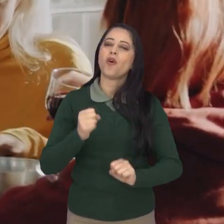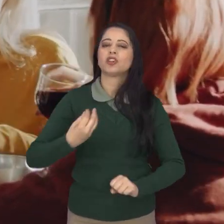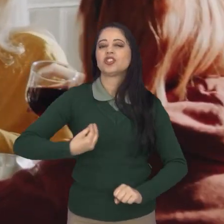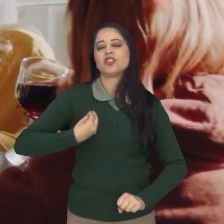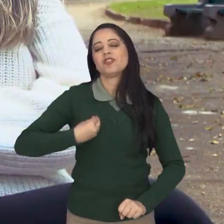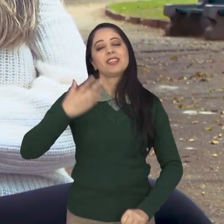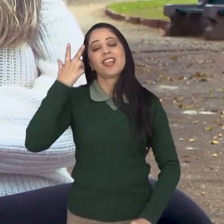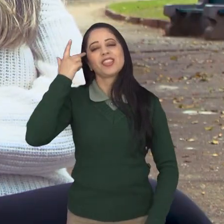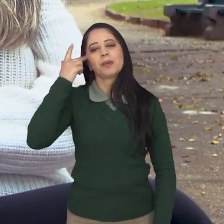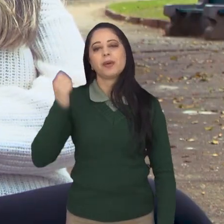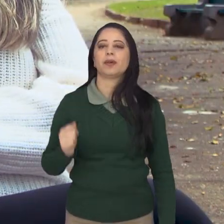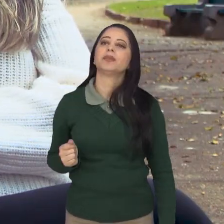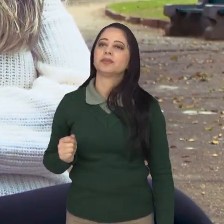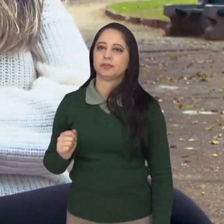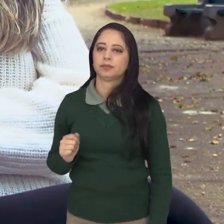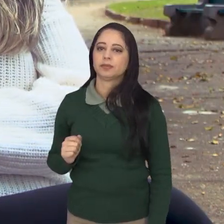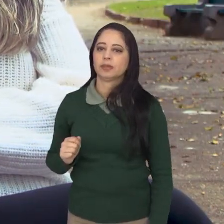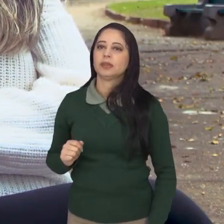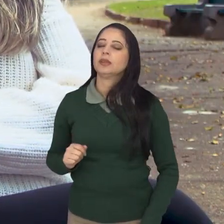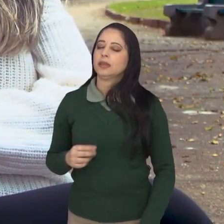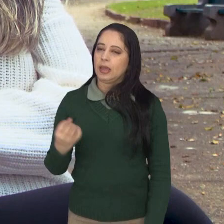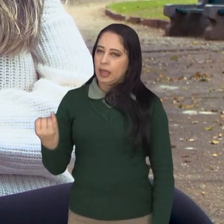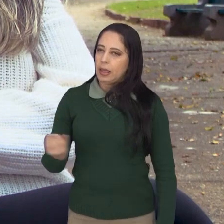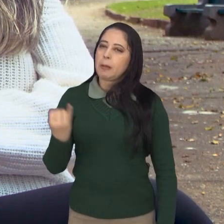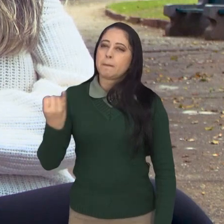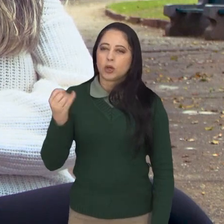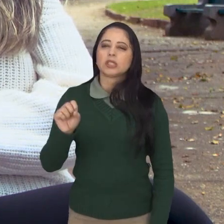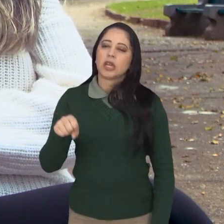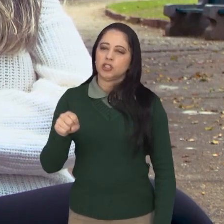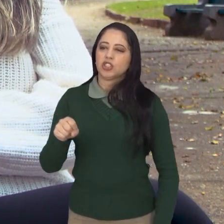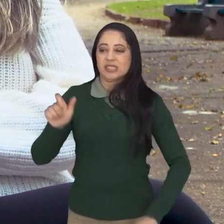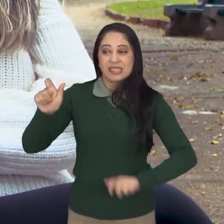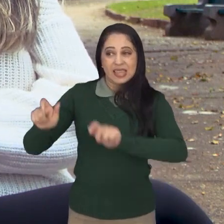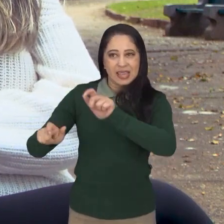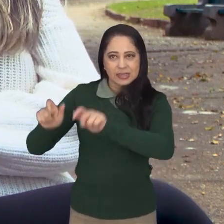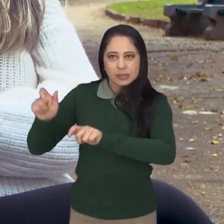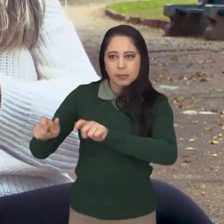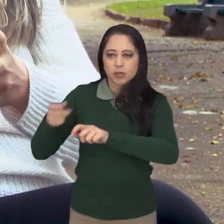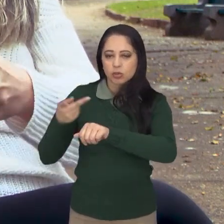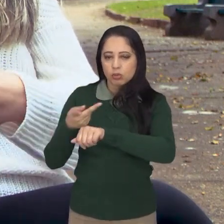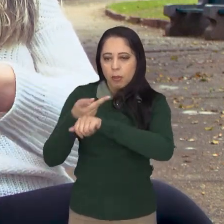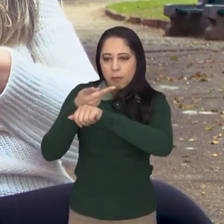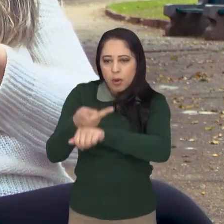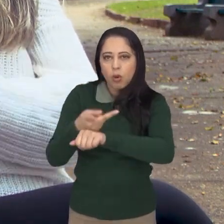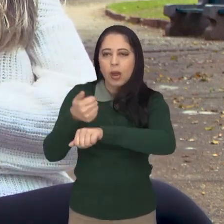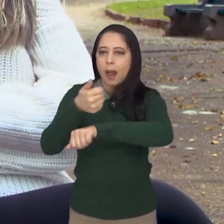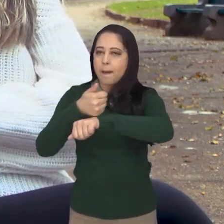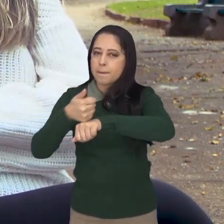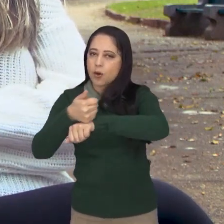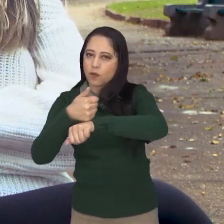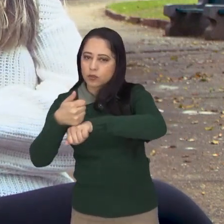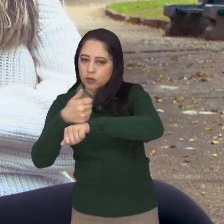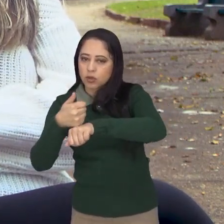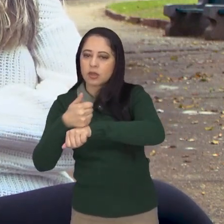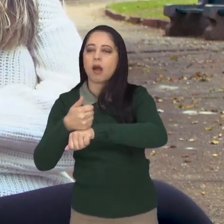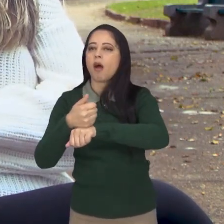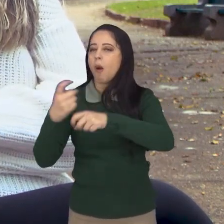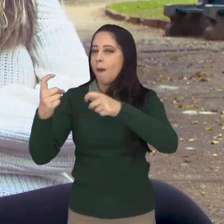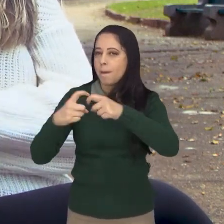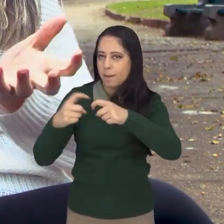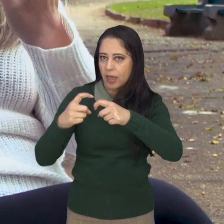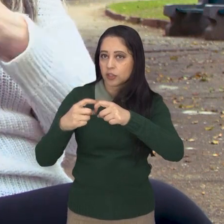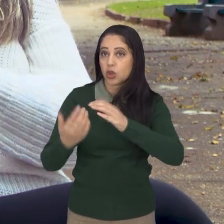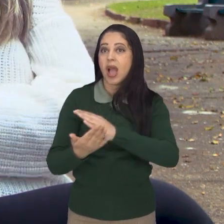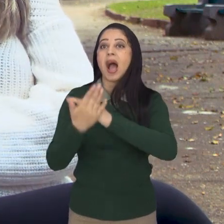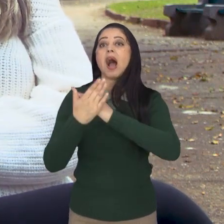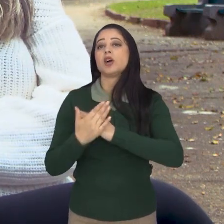mais qualidade. Né? Então, acho que é bem importante as pessoas procurarem ajuda, procurar profissionais capacitados mesmo para ajudar